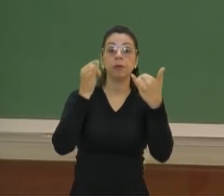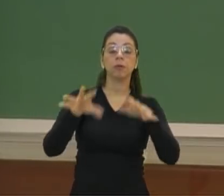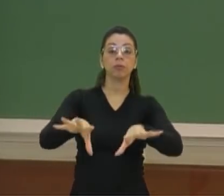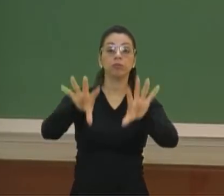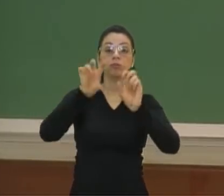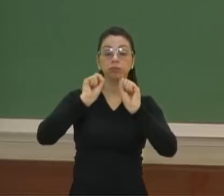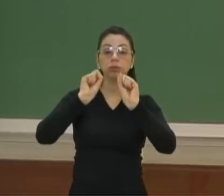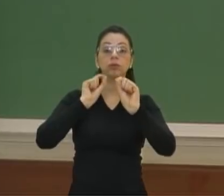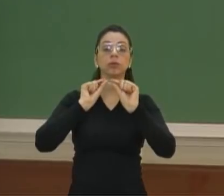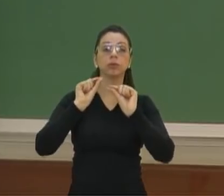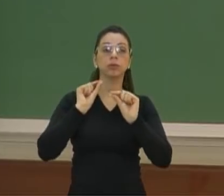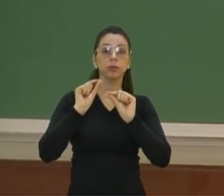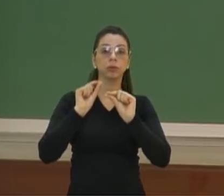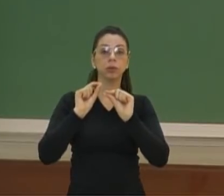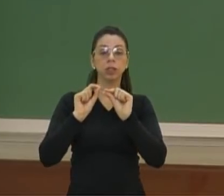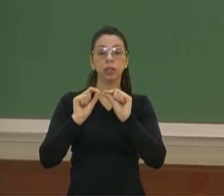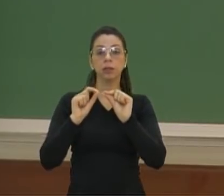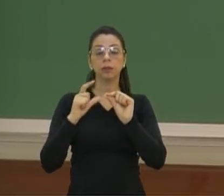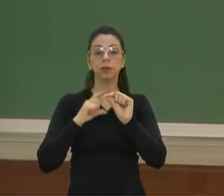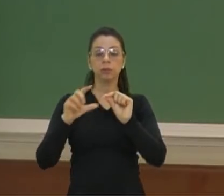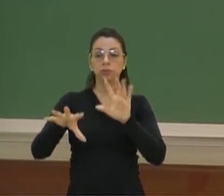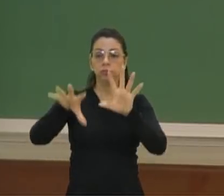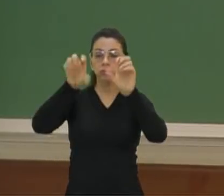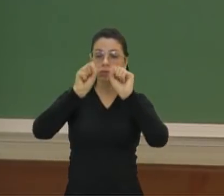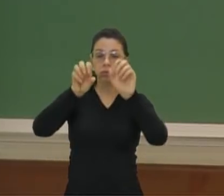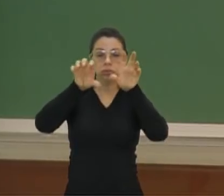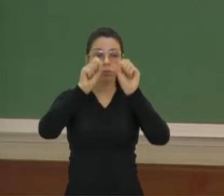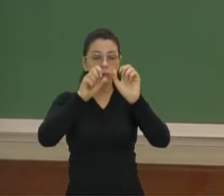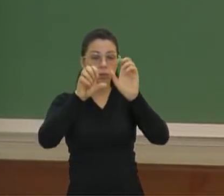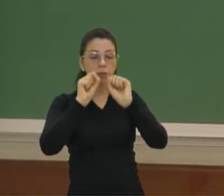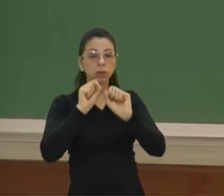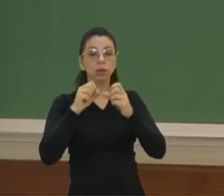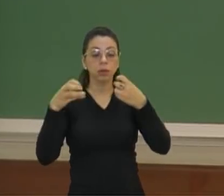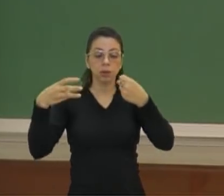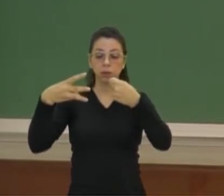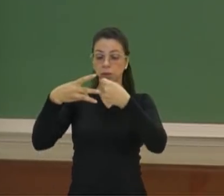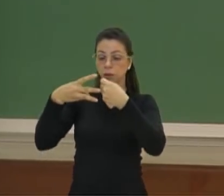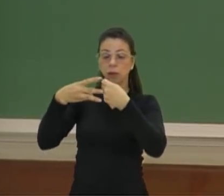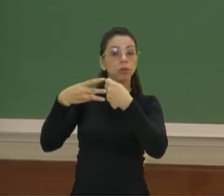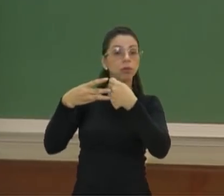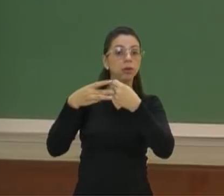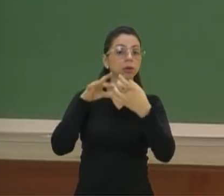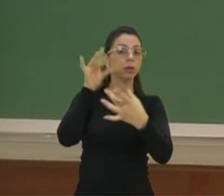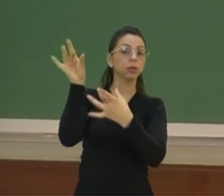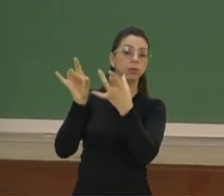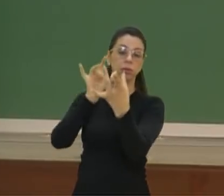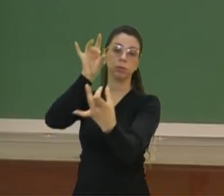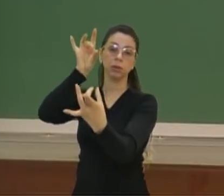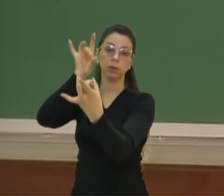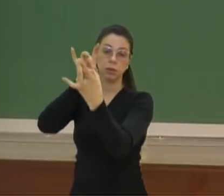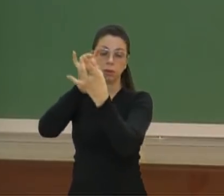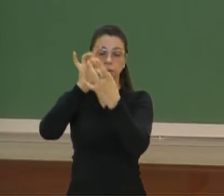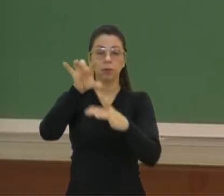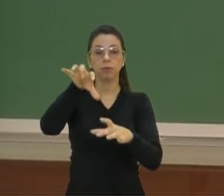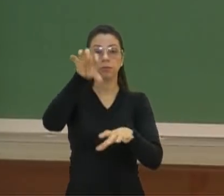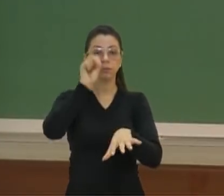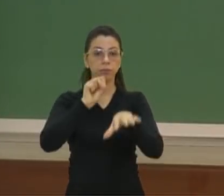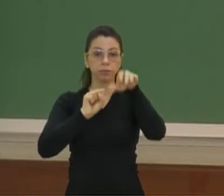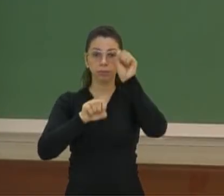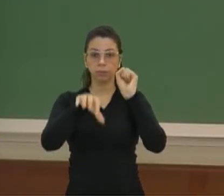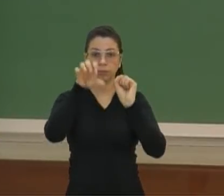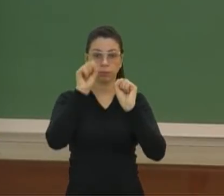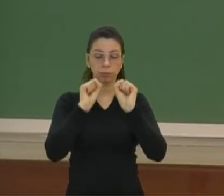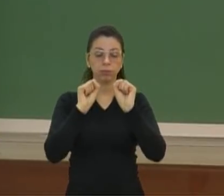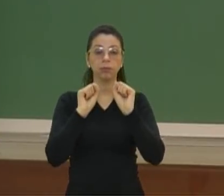quê? Receptores sensoriais, células especializadas para captura,